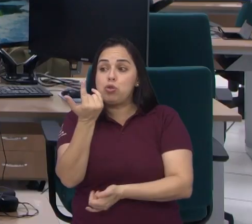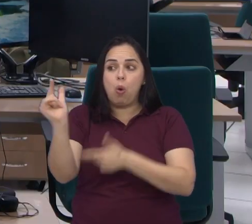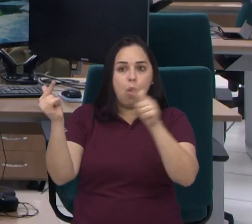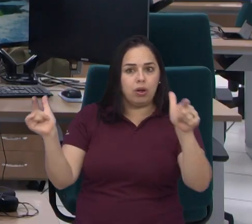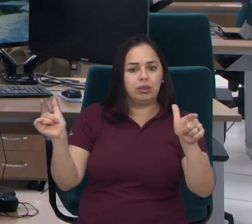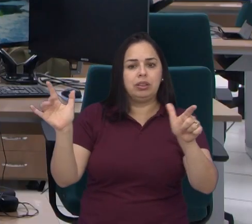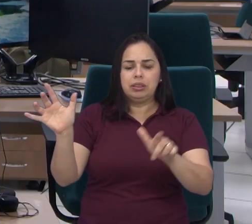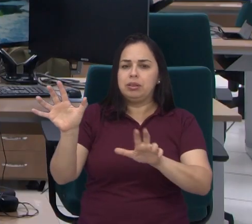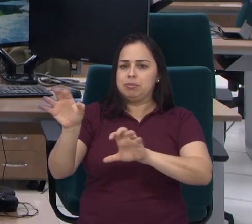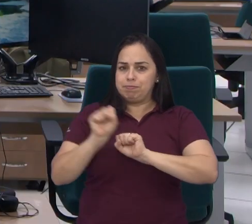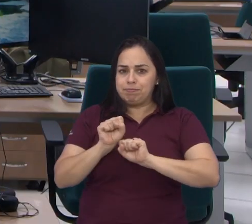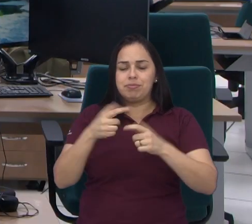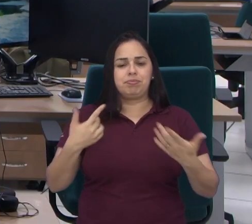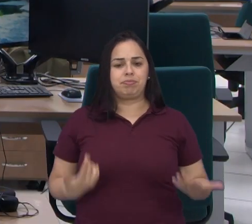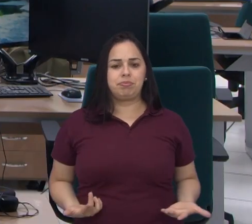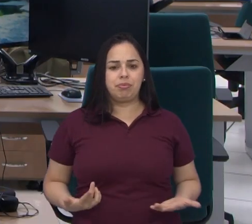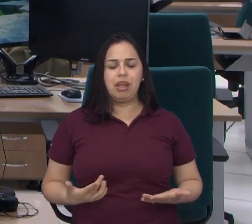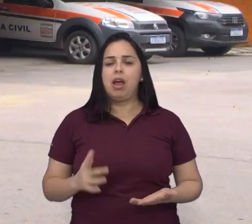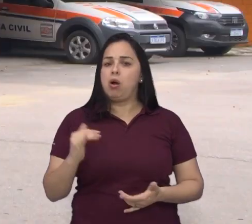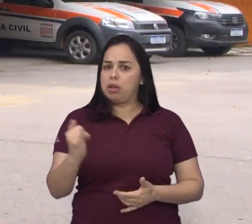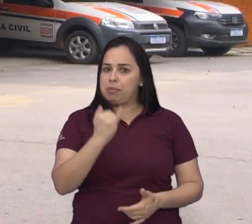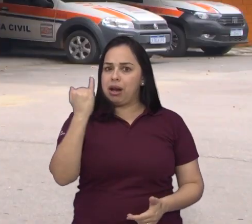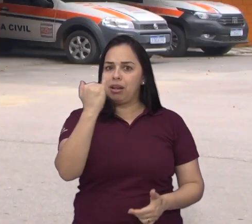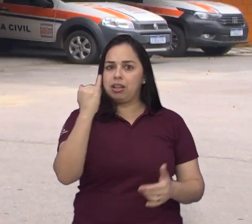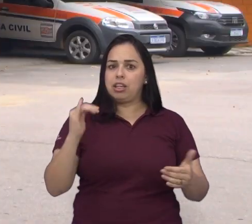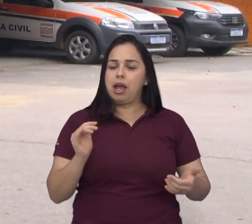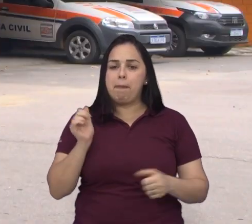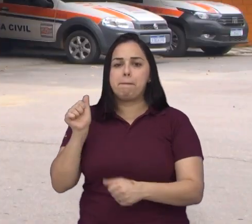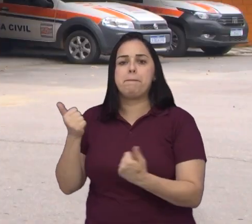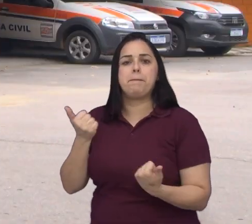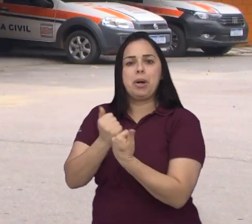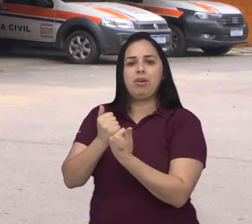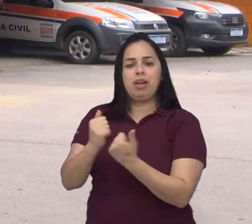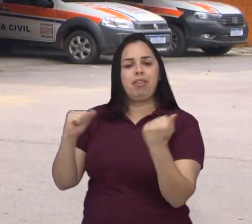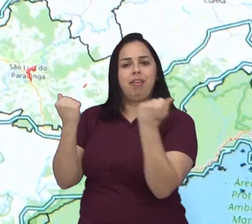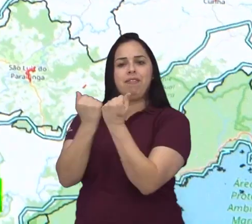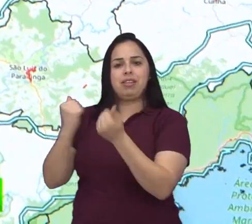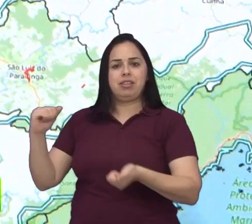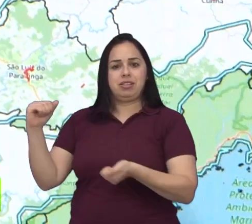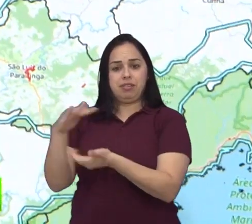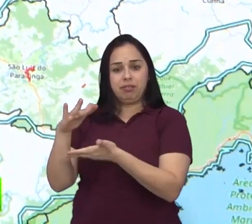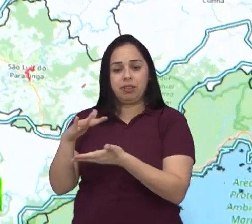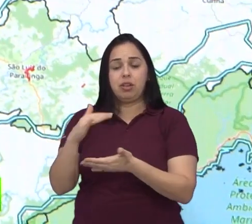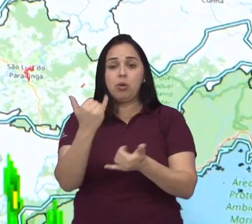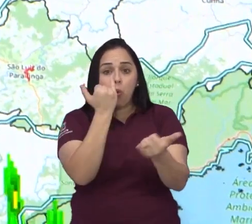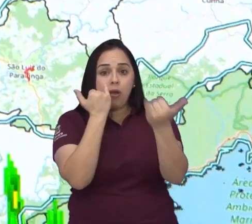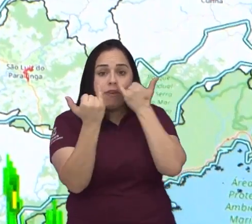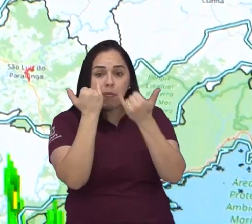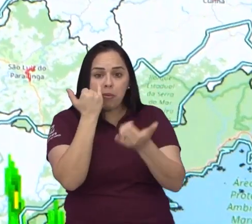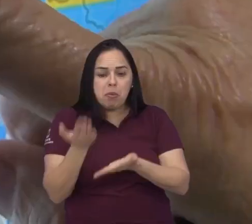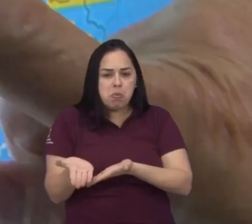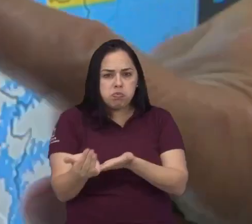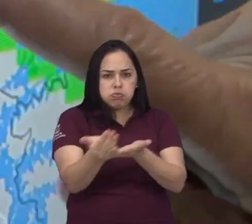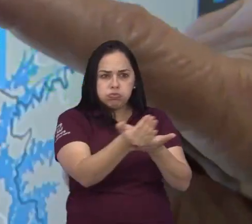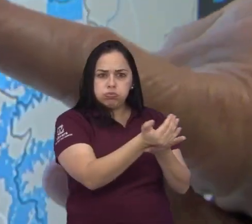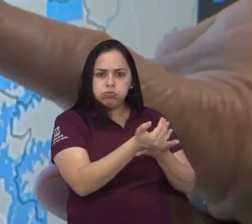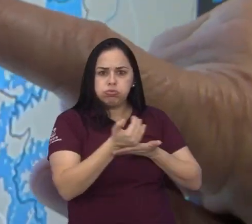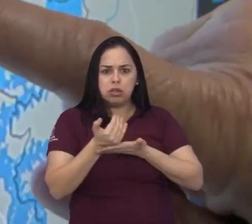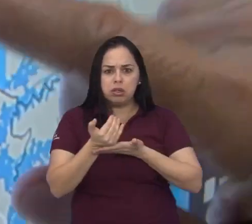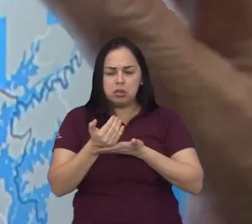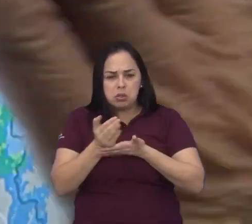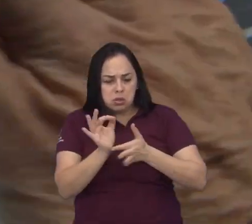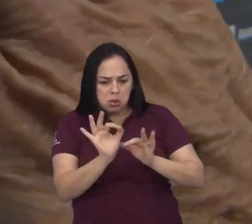Um trabalho importante que serve de base para as equipes da Defesa Civil. Com essas informações, os